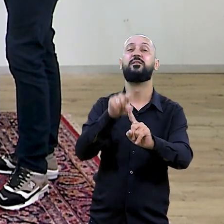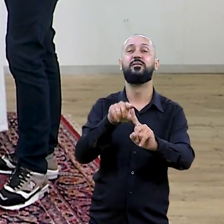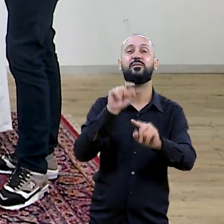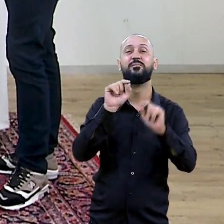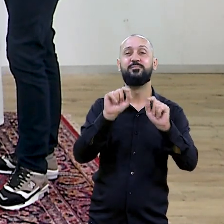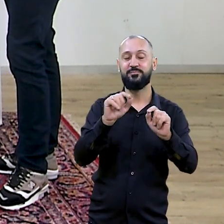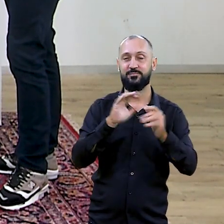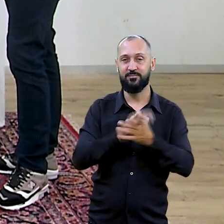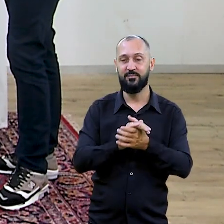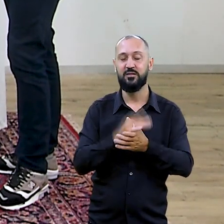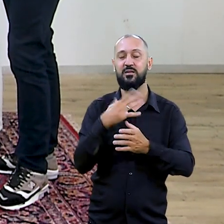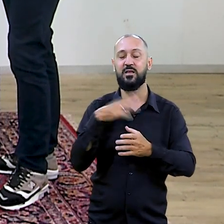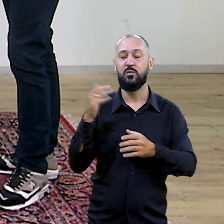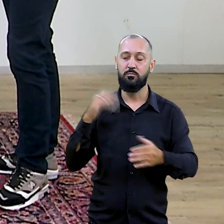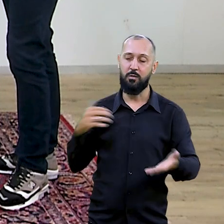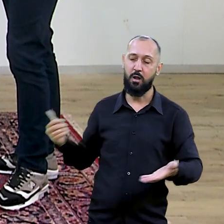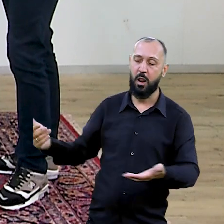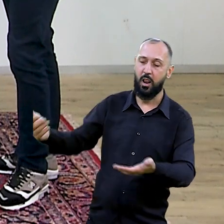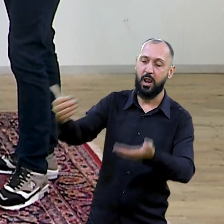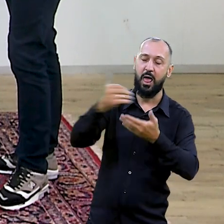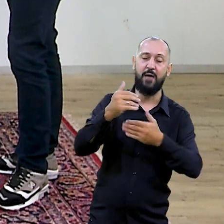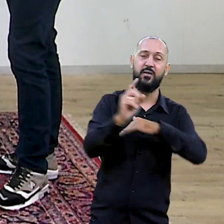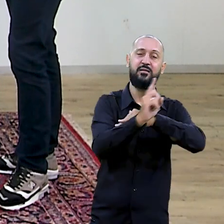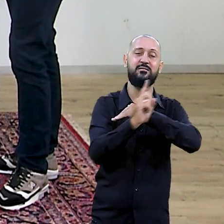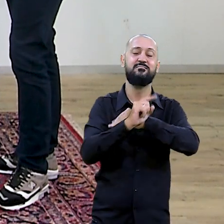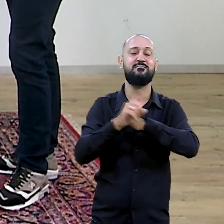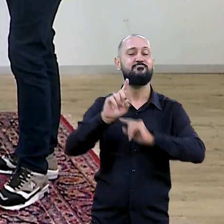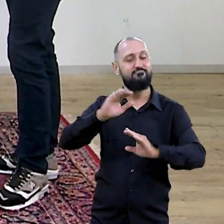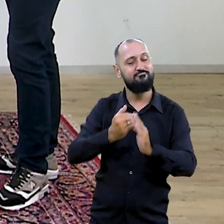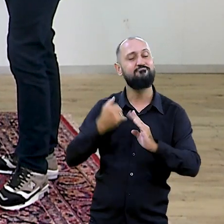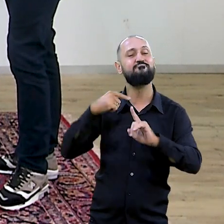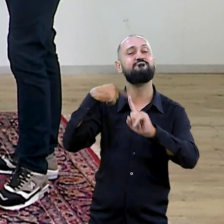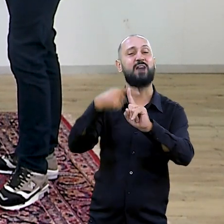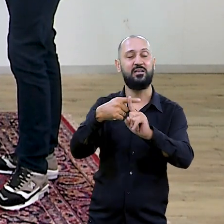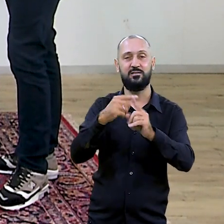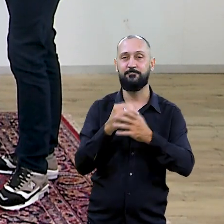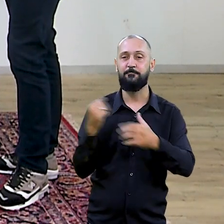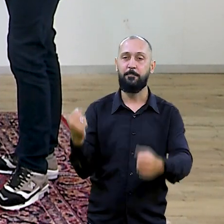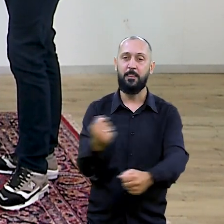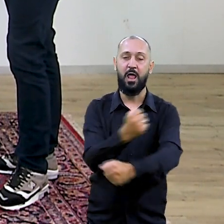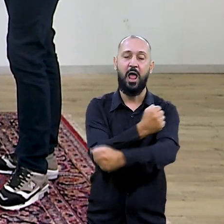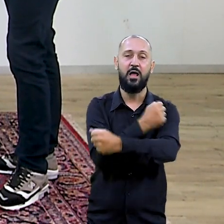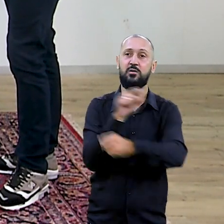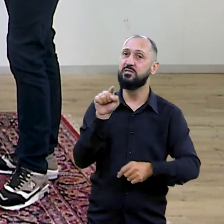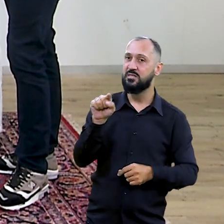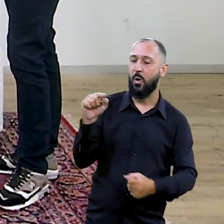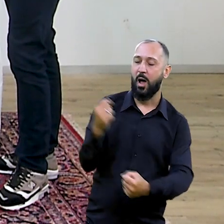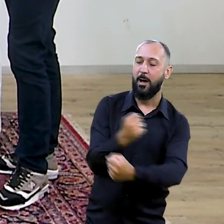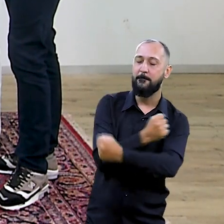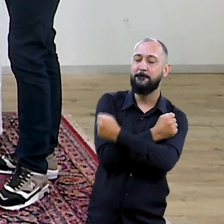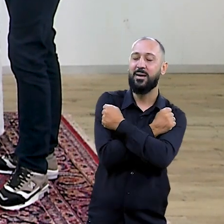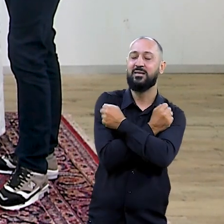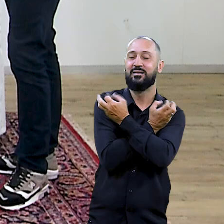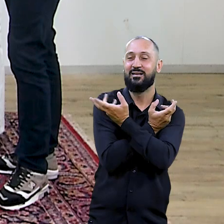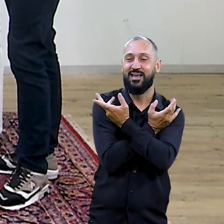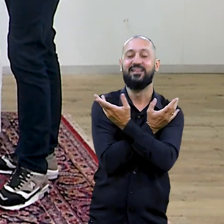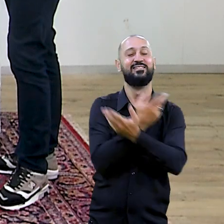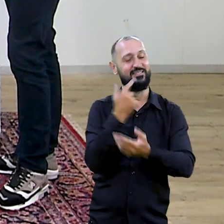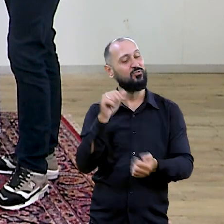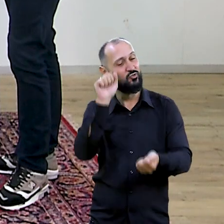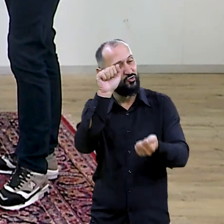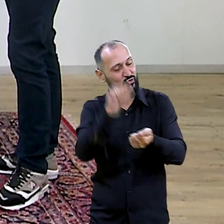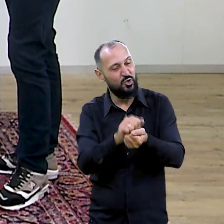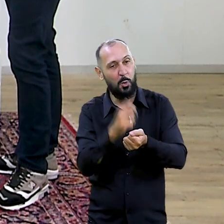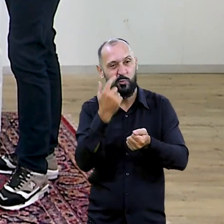desse espírito, querem fazer melhor, né? E para a gente é ótimo, porque a vantagem, quer dizer, a vantagem não, o objetivo dessa campanha é quanto mais a gente